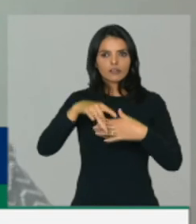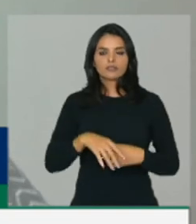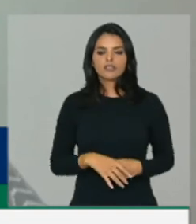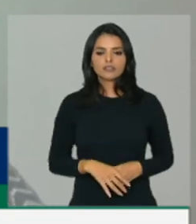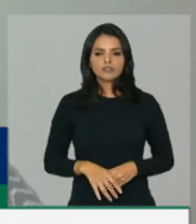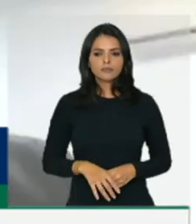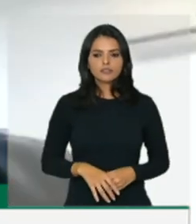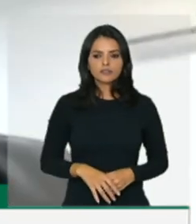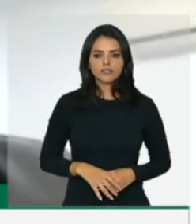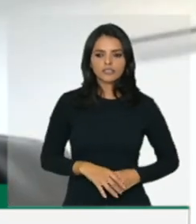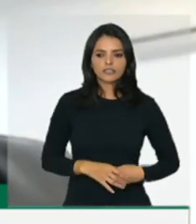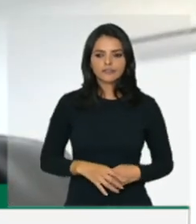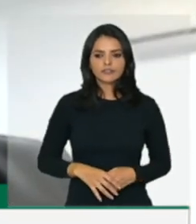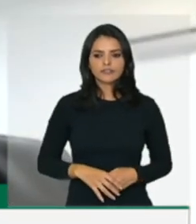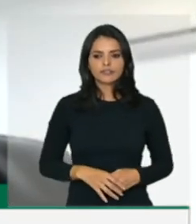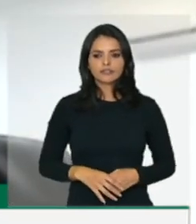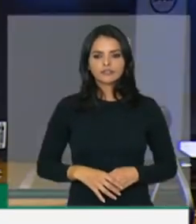também.